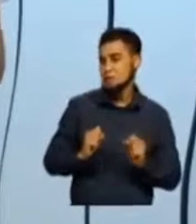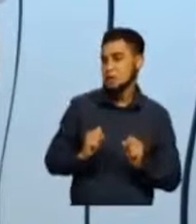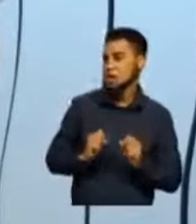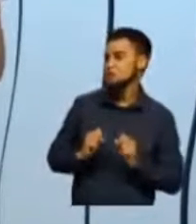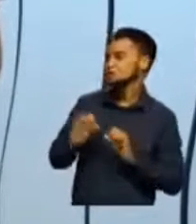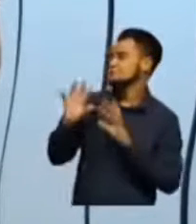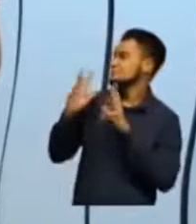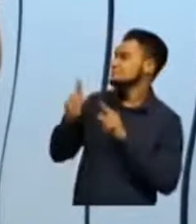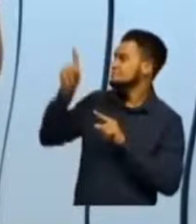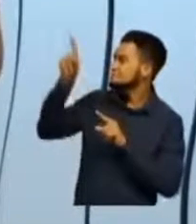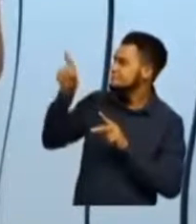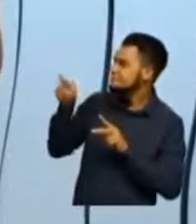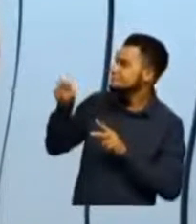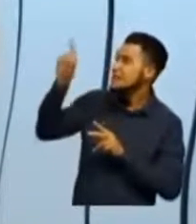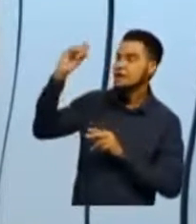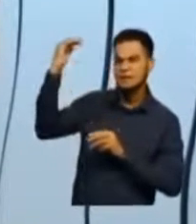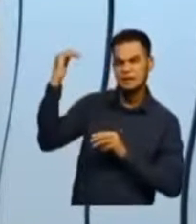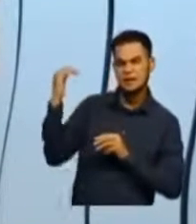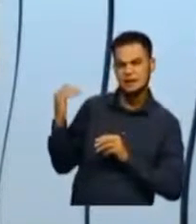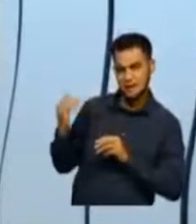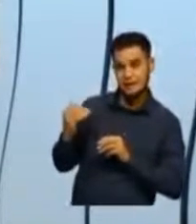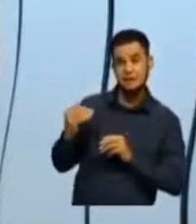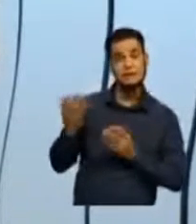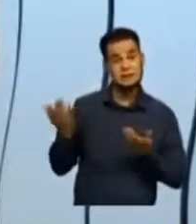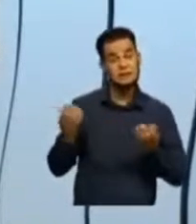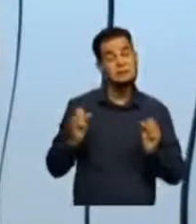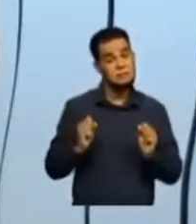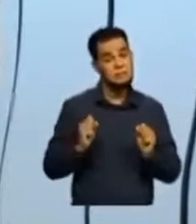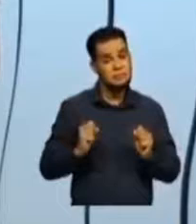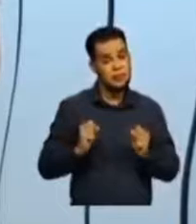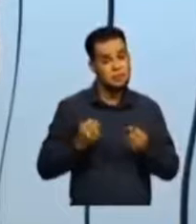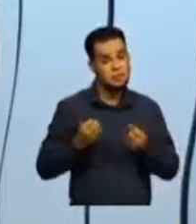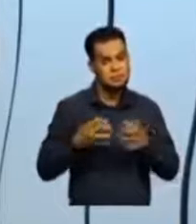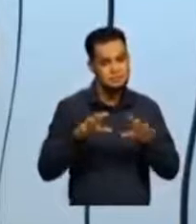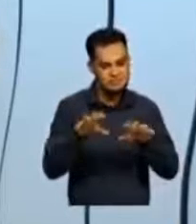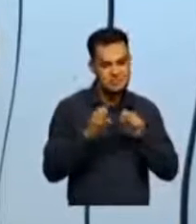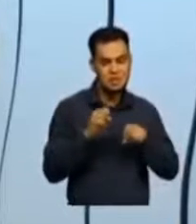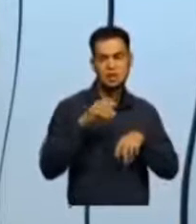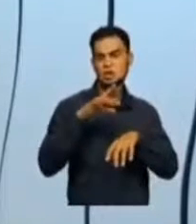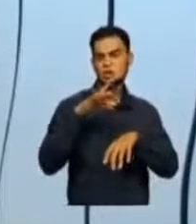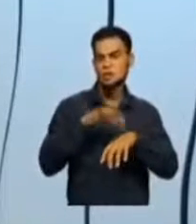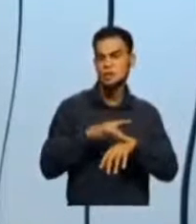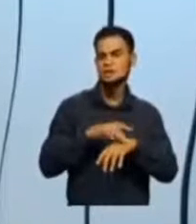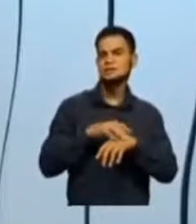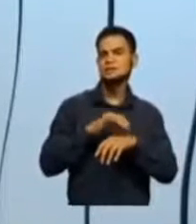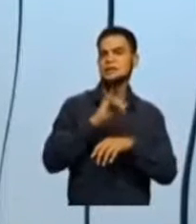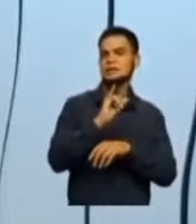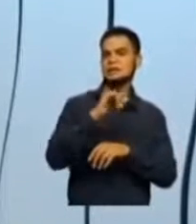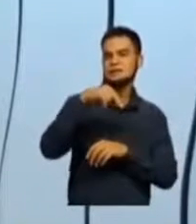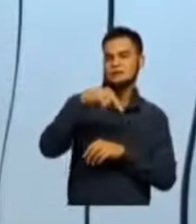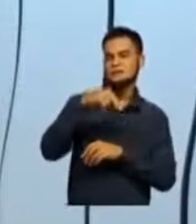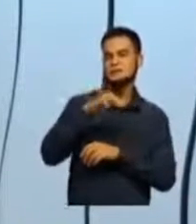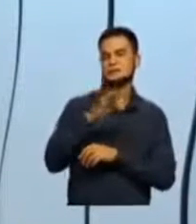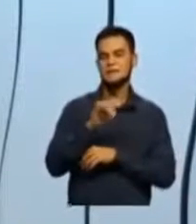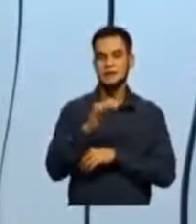parasitas pluricelulares causadores de doenças que são doenças